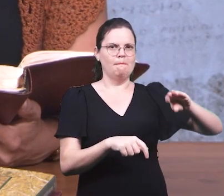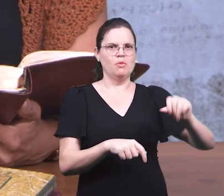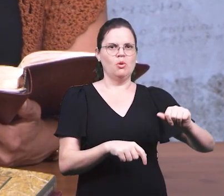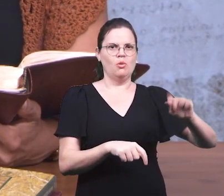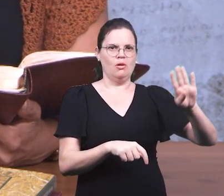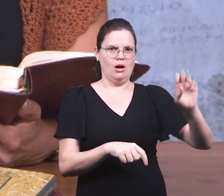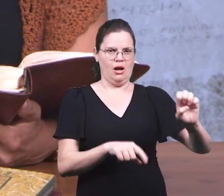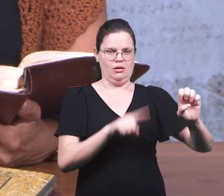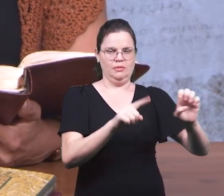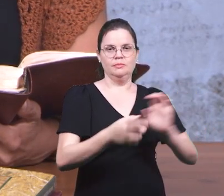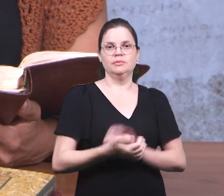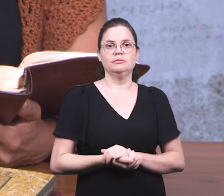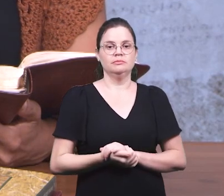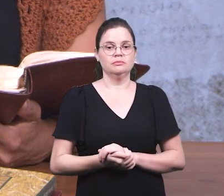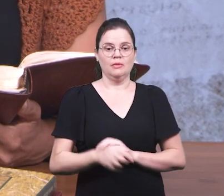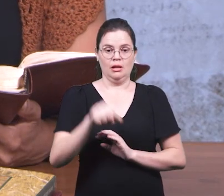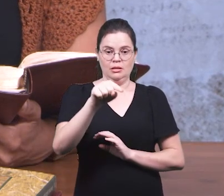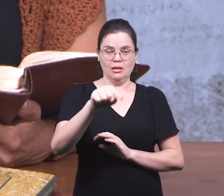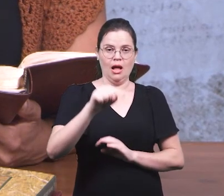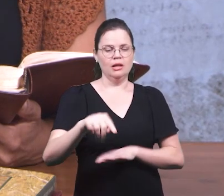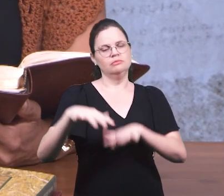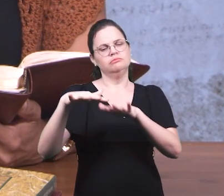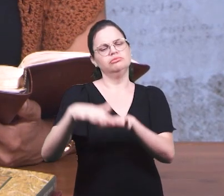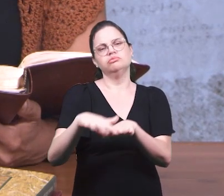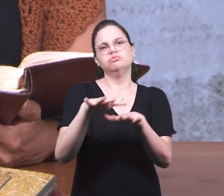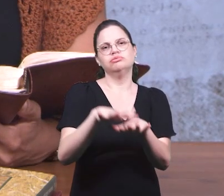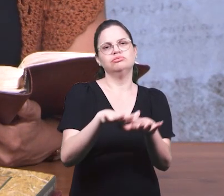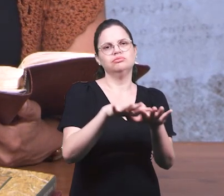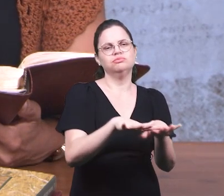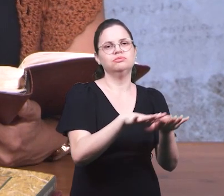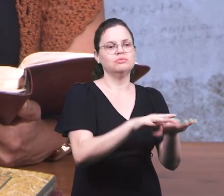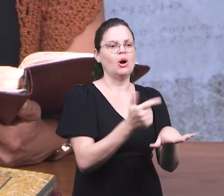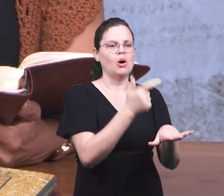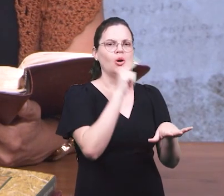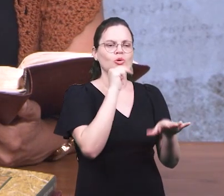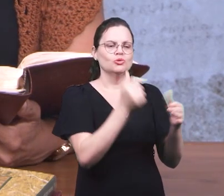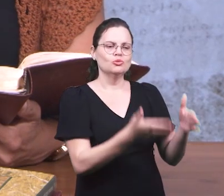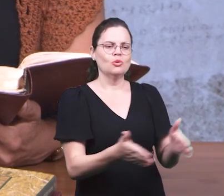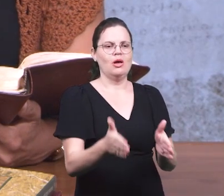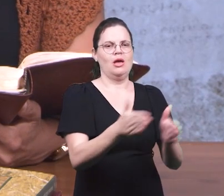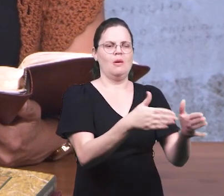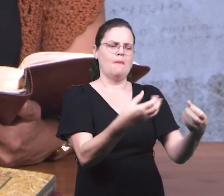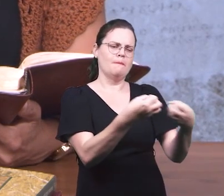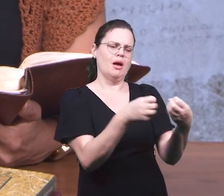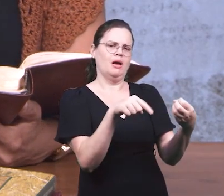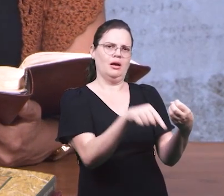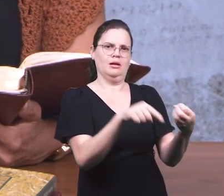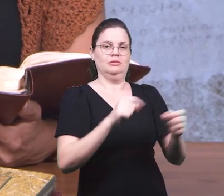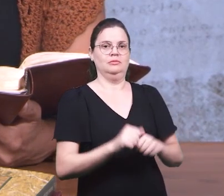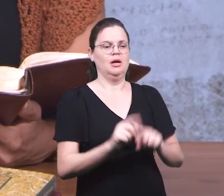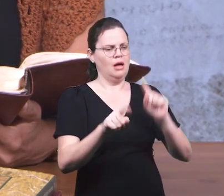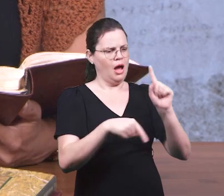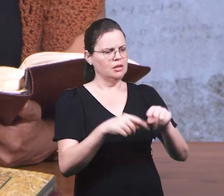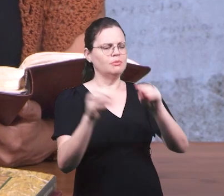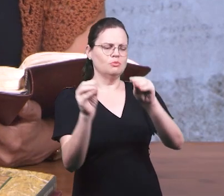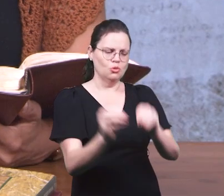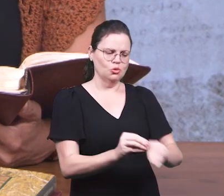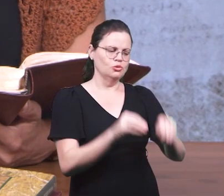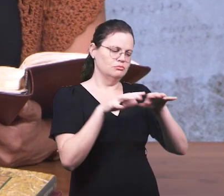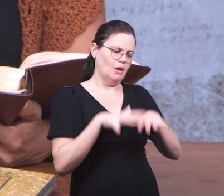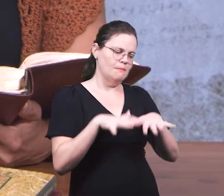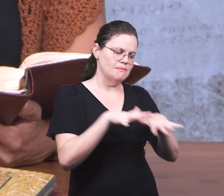sol. Dali partiram e alojaram-se junto ao ribeiro de Zered. E dali partiram